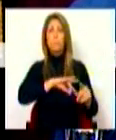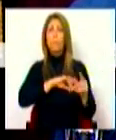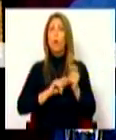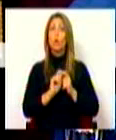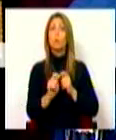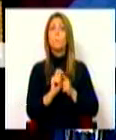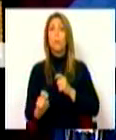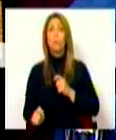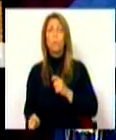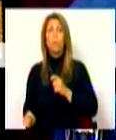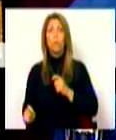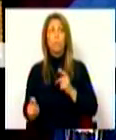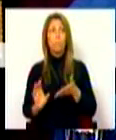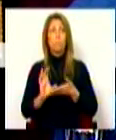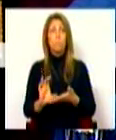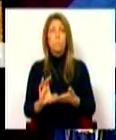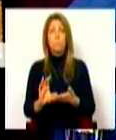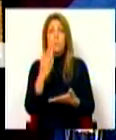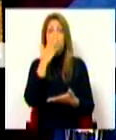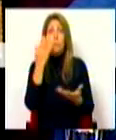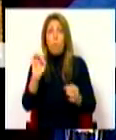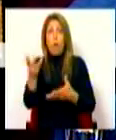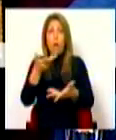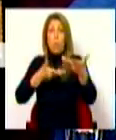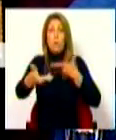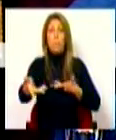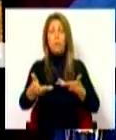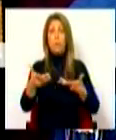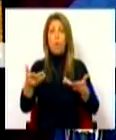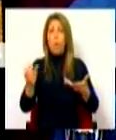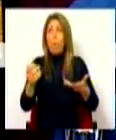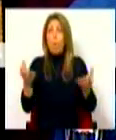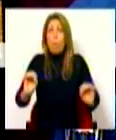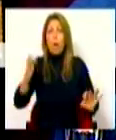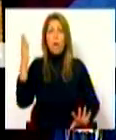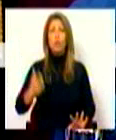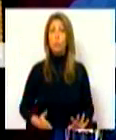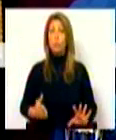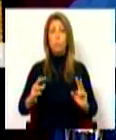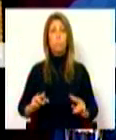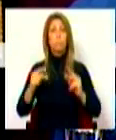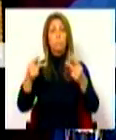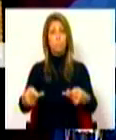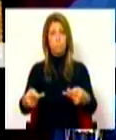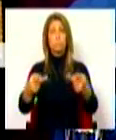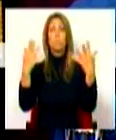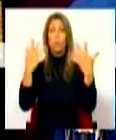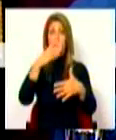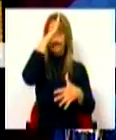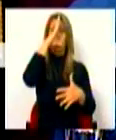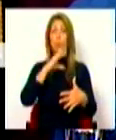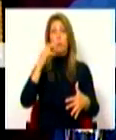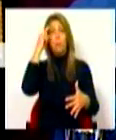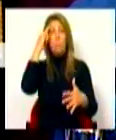por algo que não tem uma contrapartida, algo que não configura nada que seja justo. É uma transferência do orçamento do Estado para a